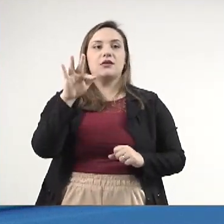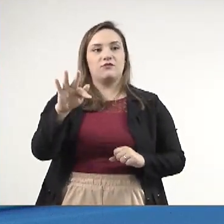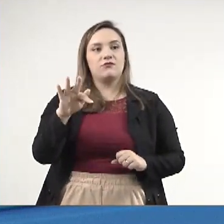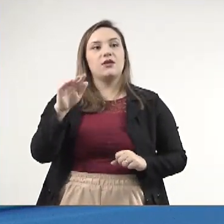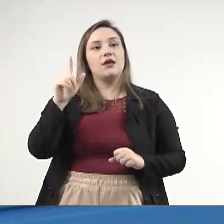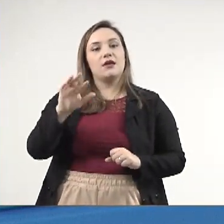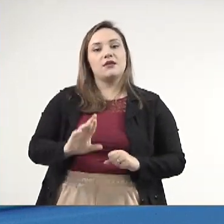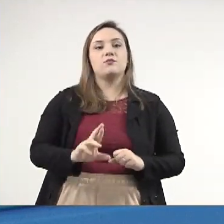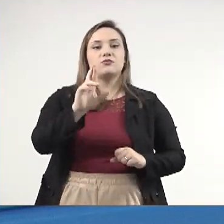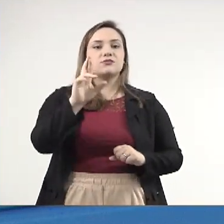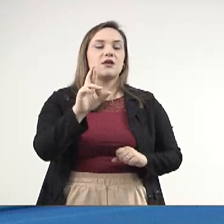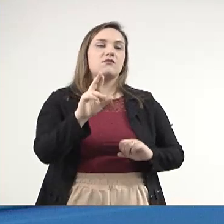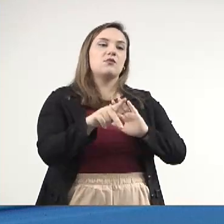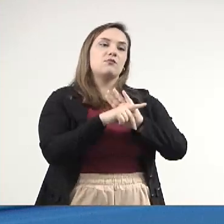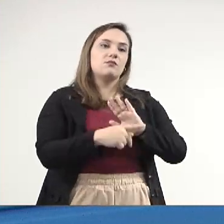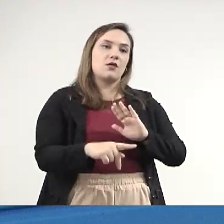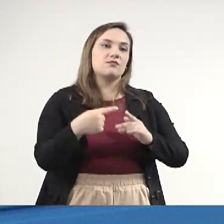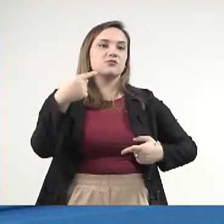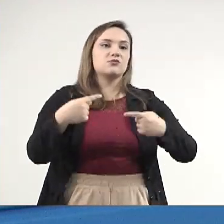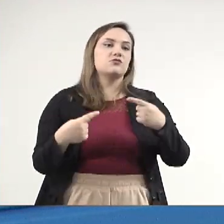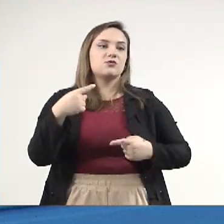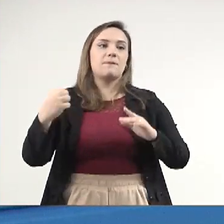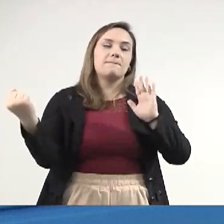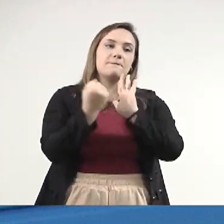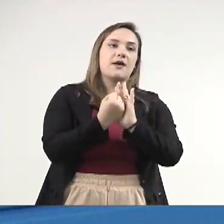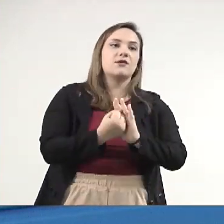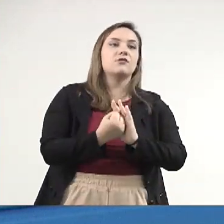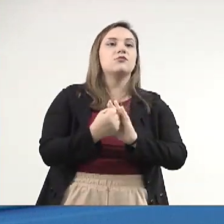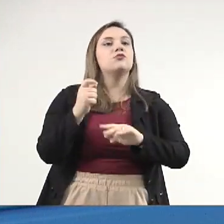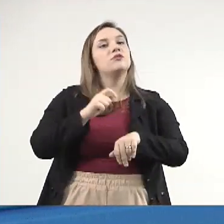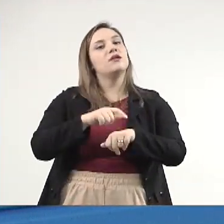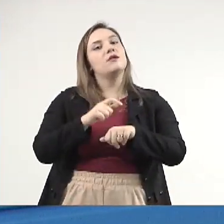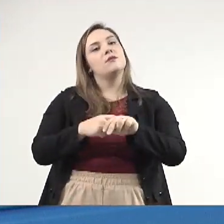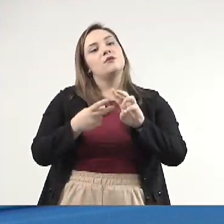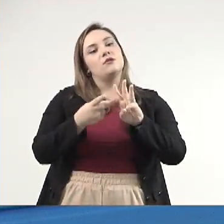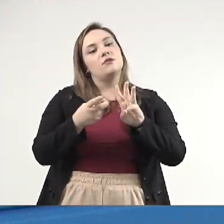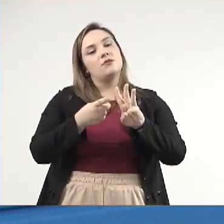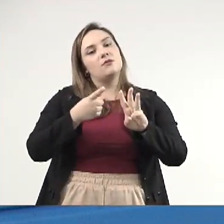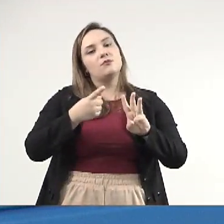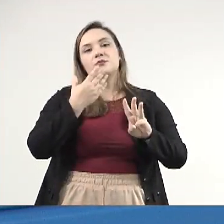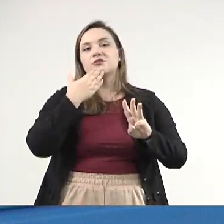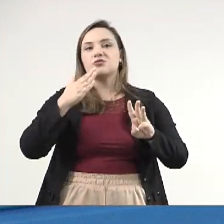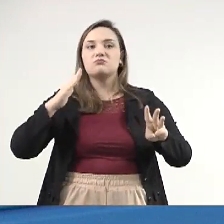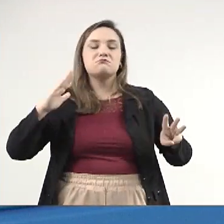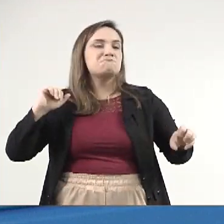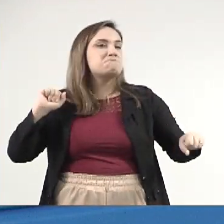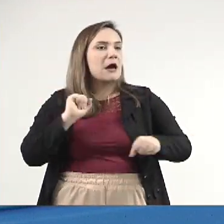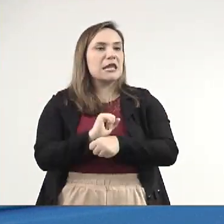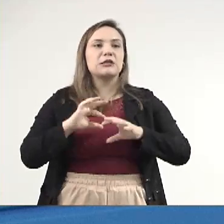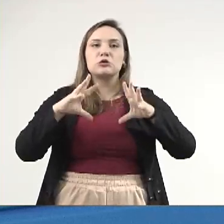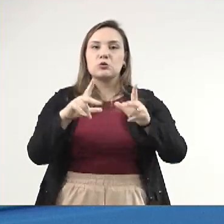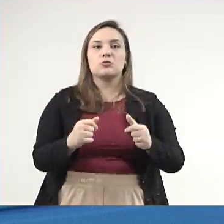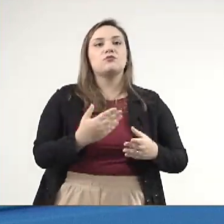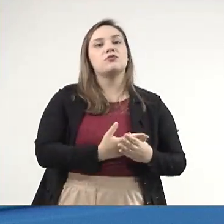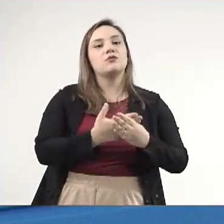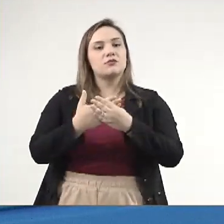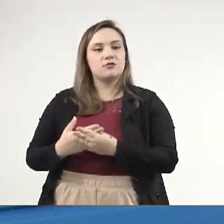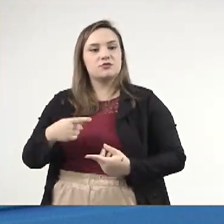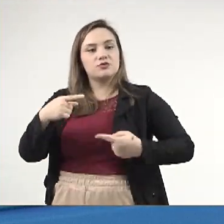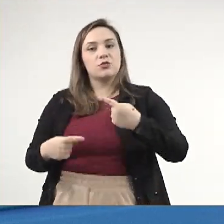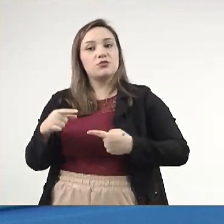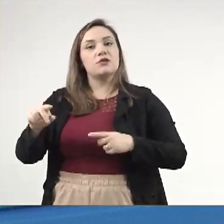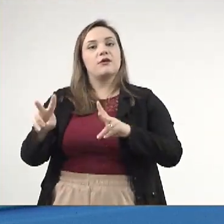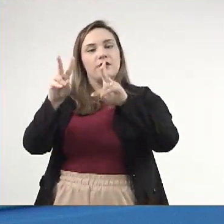discutem a constitucionalidade da Lei do Marco Temporal Indígena, determinou a suspensão de todos os processos judiciais que discutam a